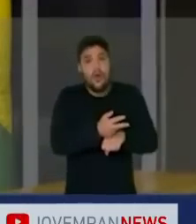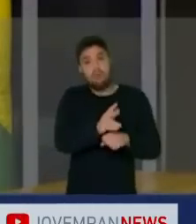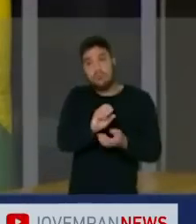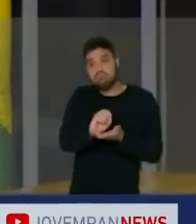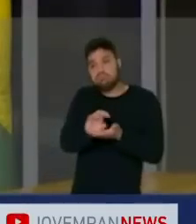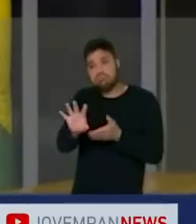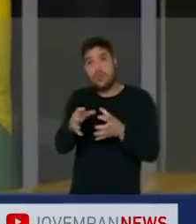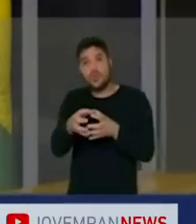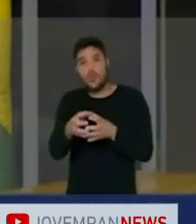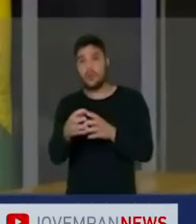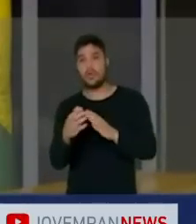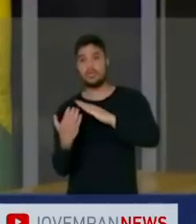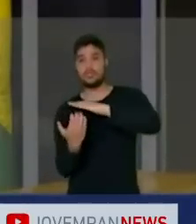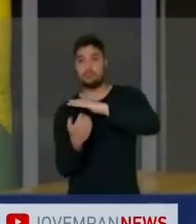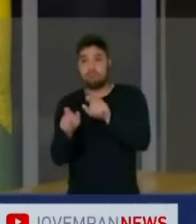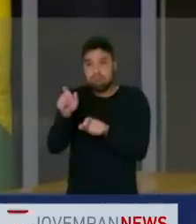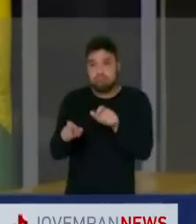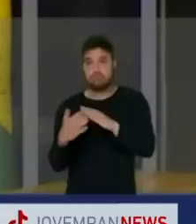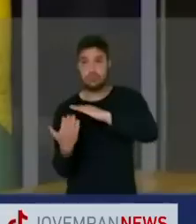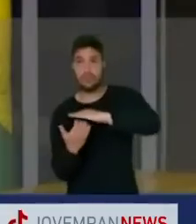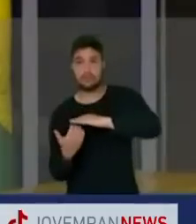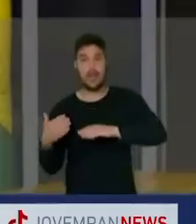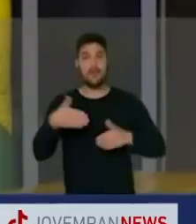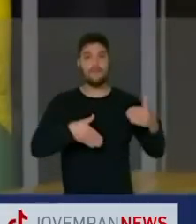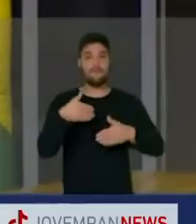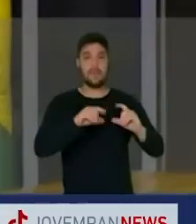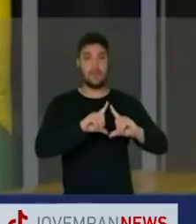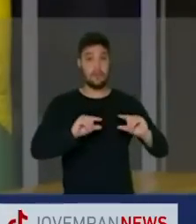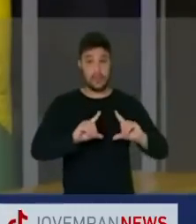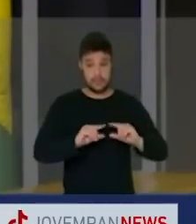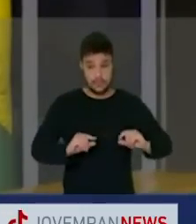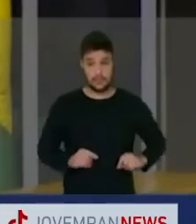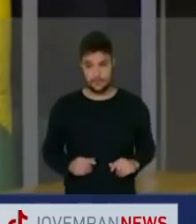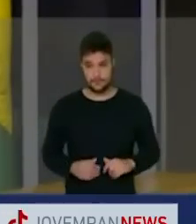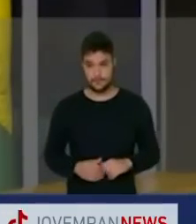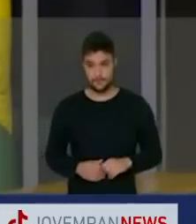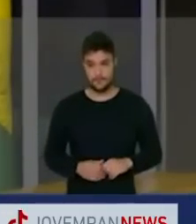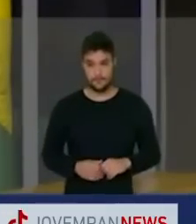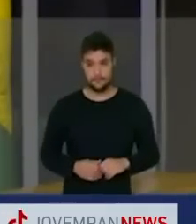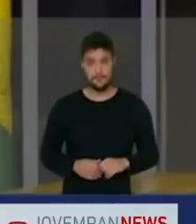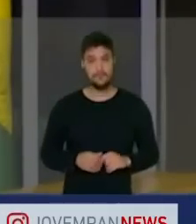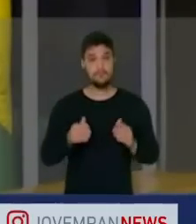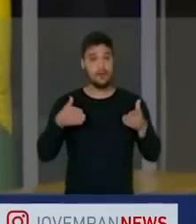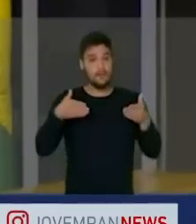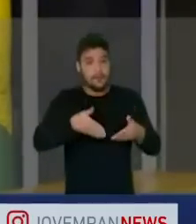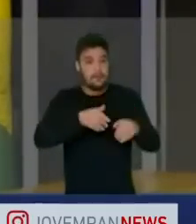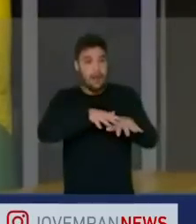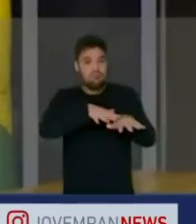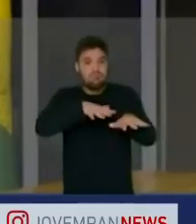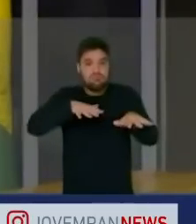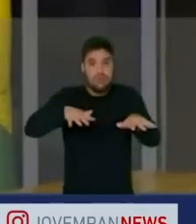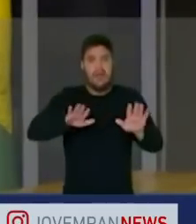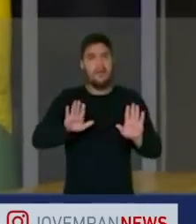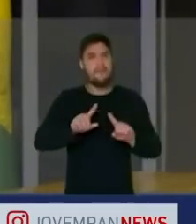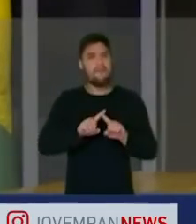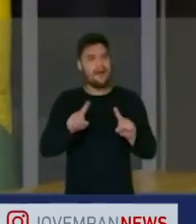ou quem quer que seja venham a Brasília ou aonde quer que seja para fazer parte de protestos? Mas que